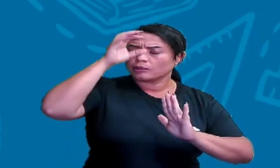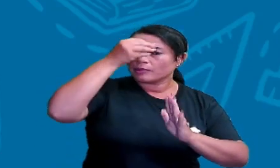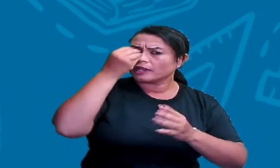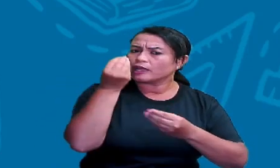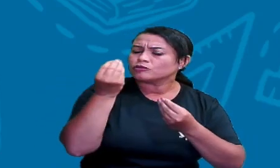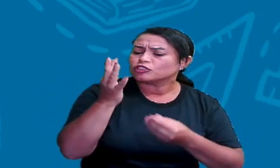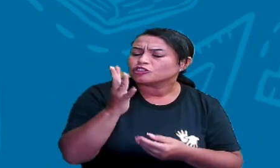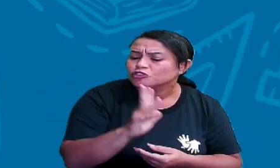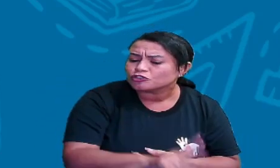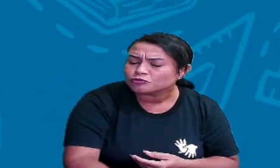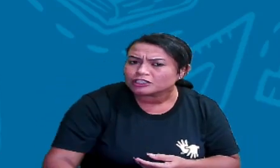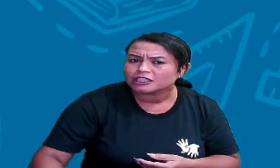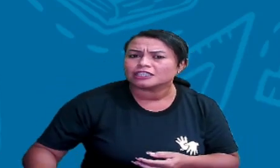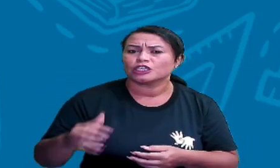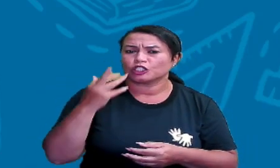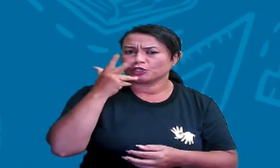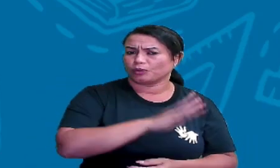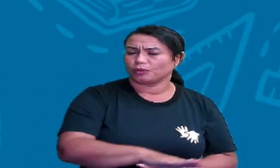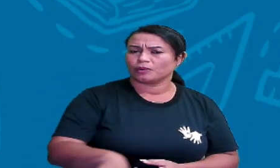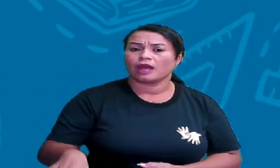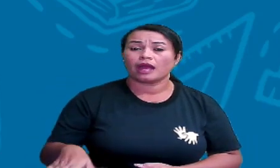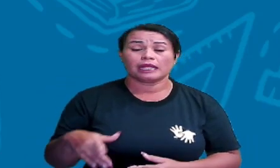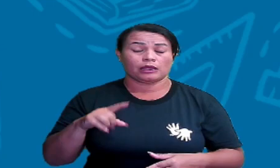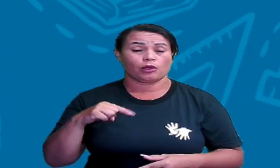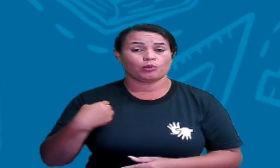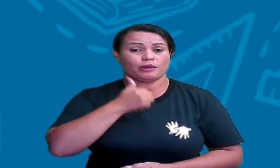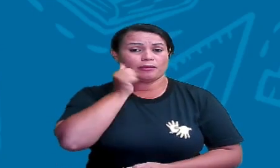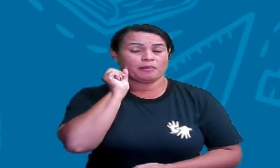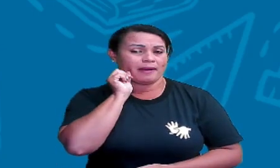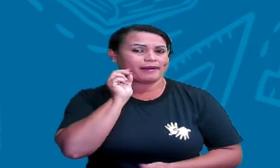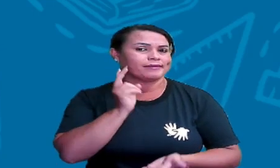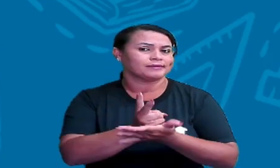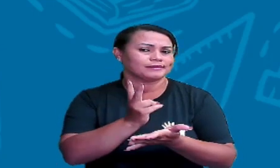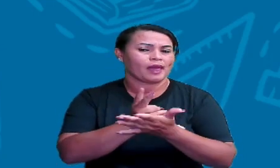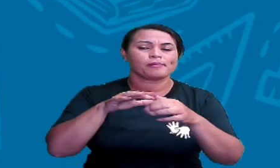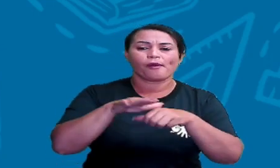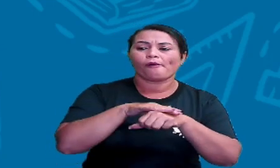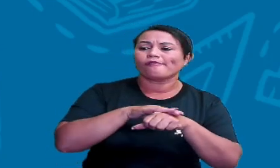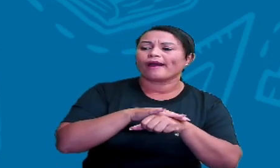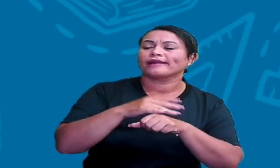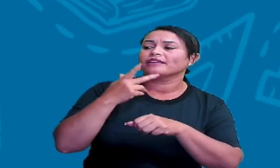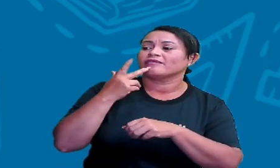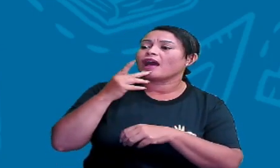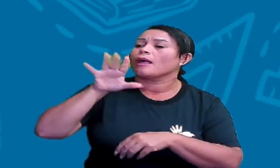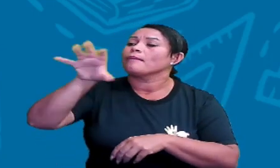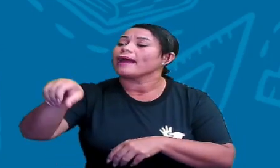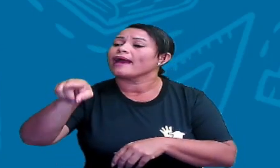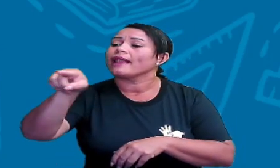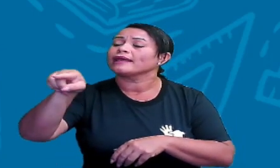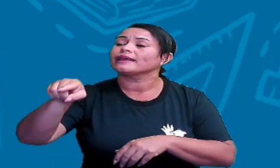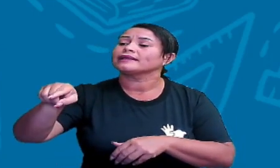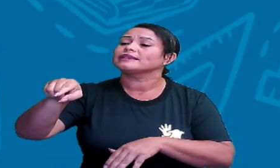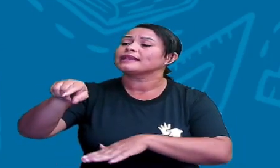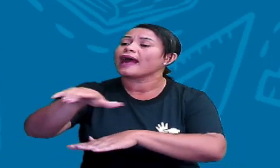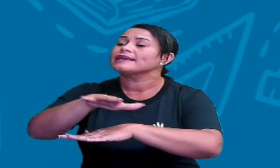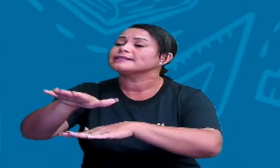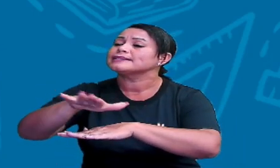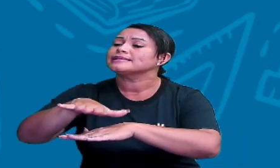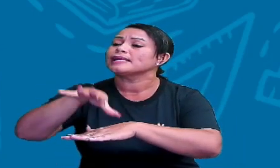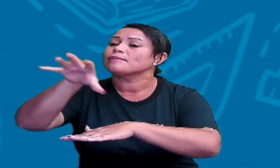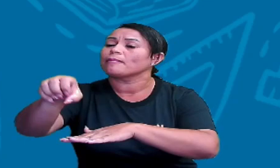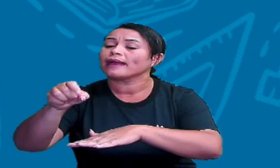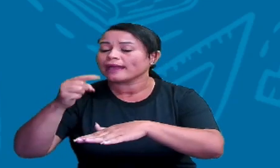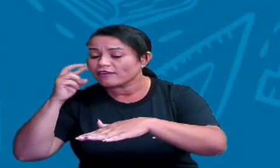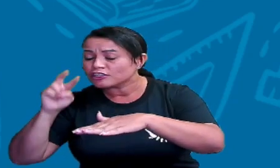Como? A nossa mãe, por exemplo, ela sempre fica falando com a gente, pega ali o que está em cima, veja o que